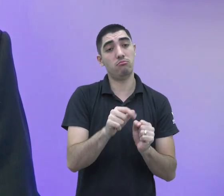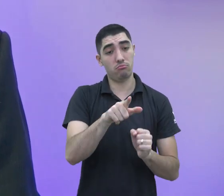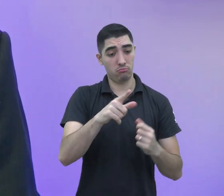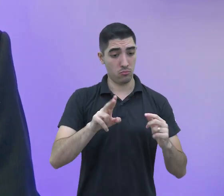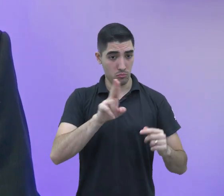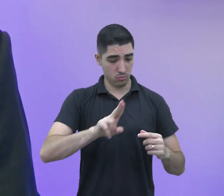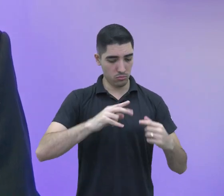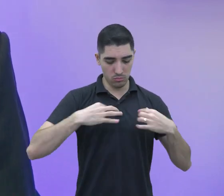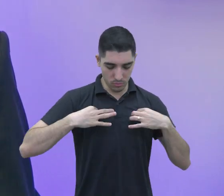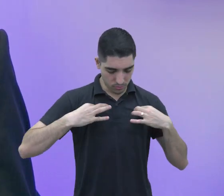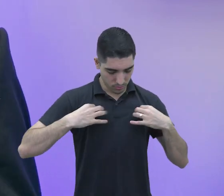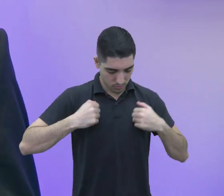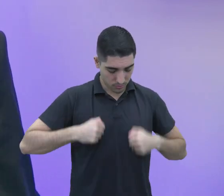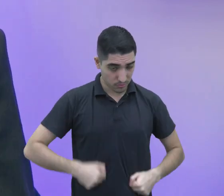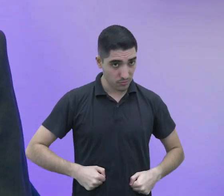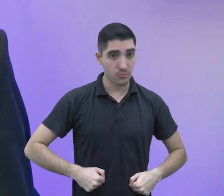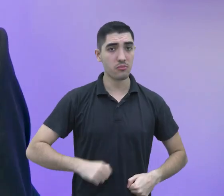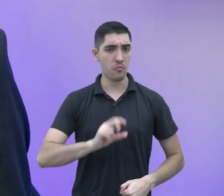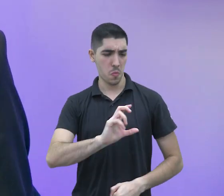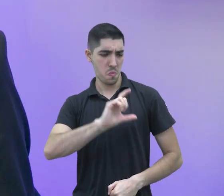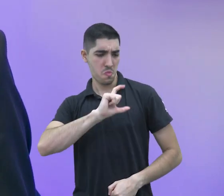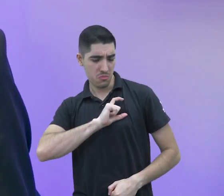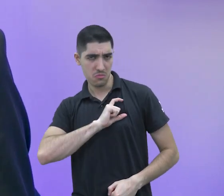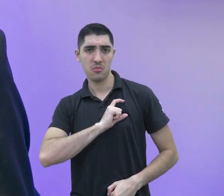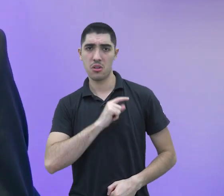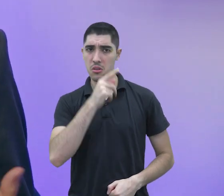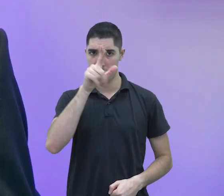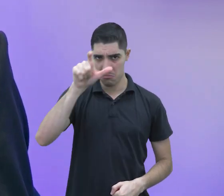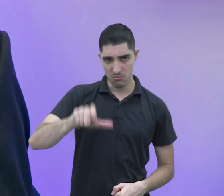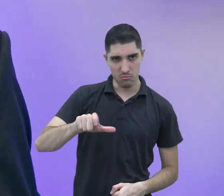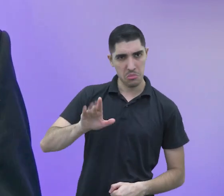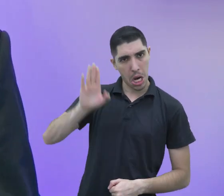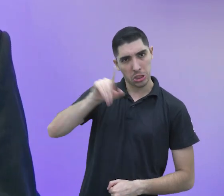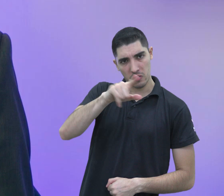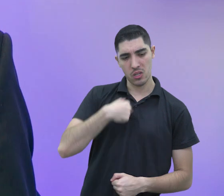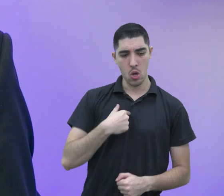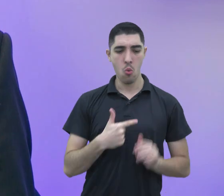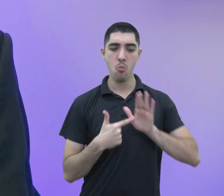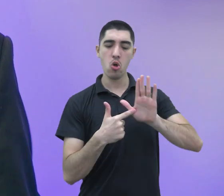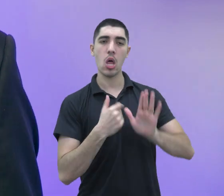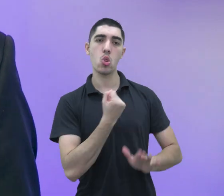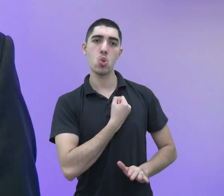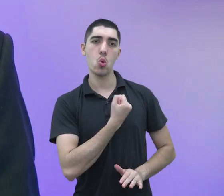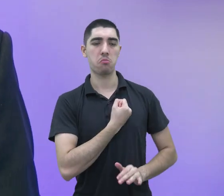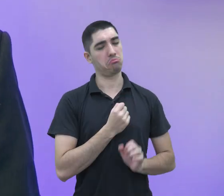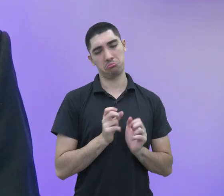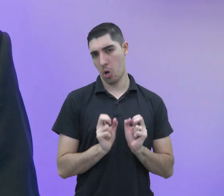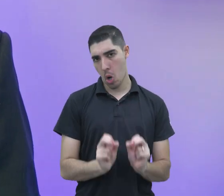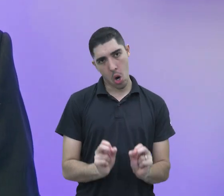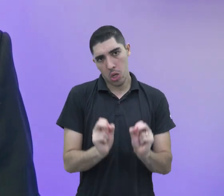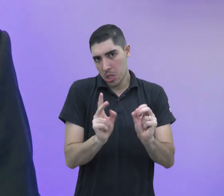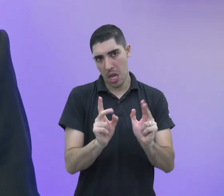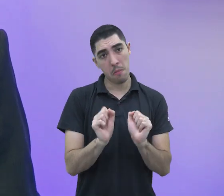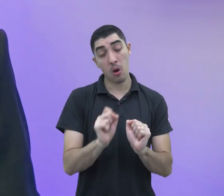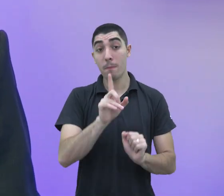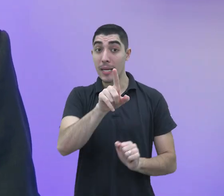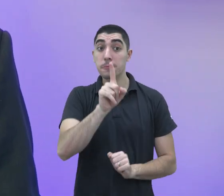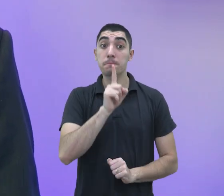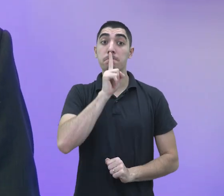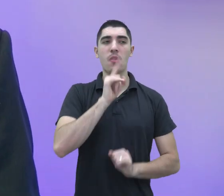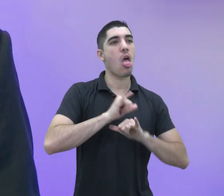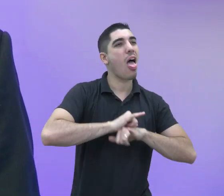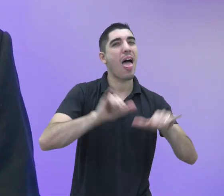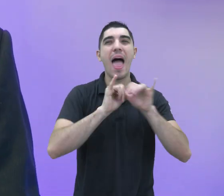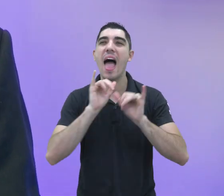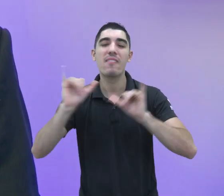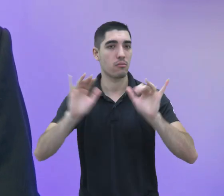ir vestido um símbolo do seu candidato, um broche, um adesivo, uma camiseta, que é a manifestação